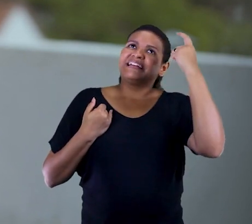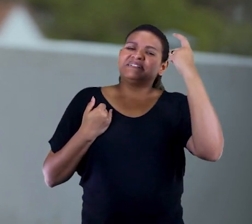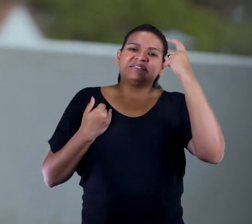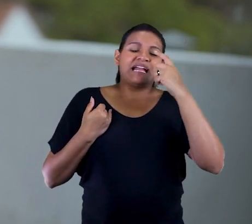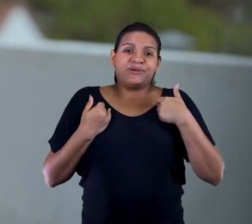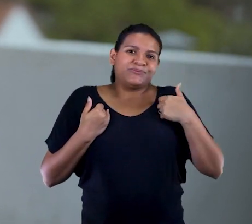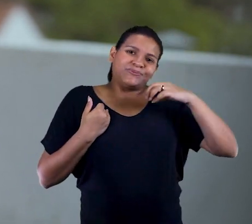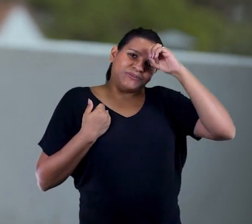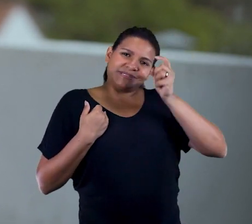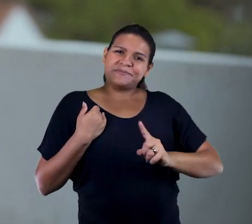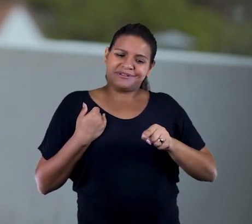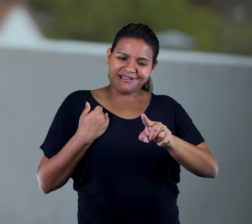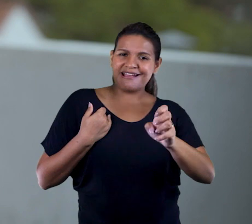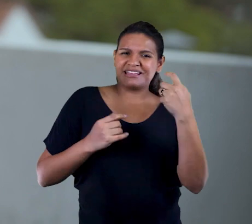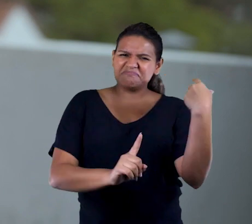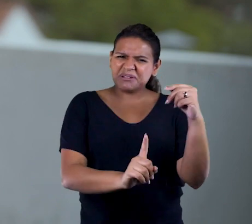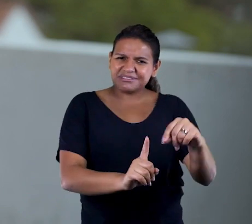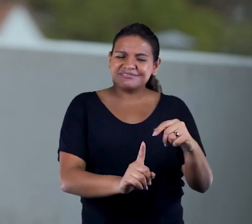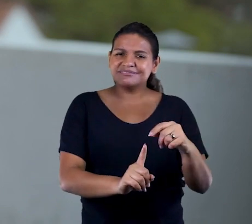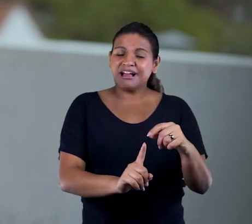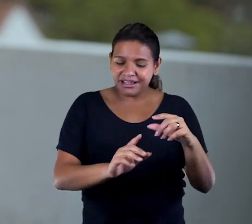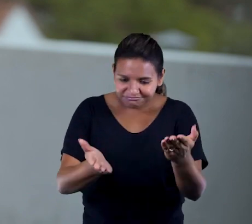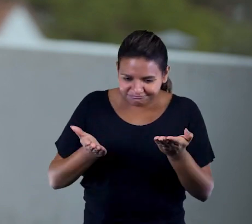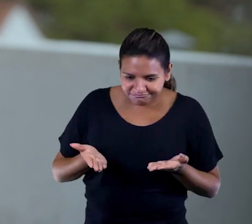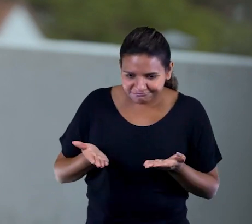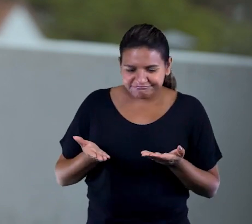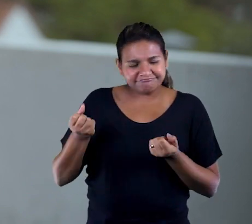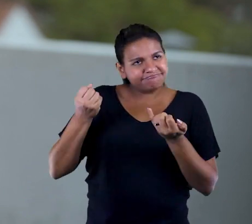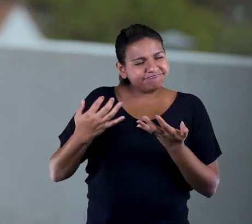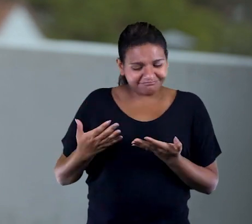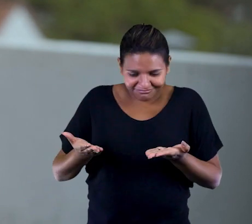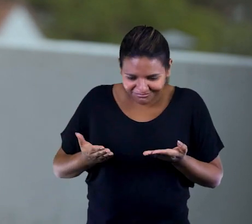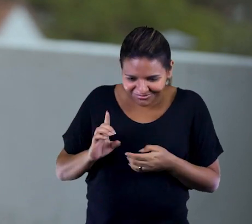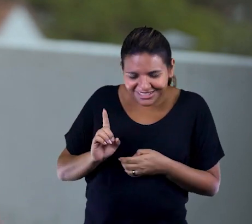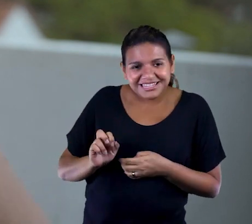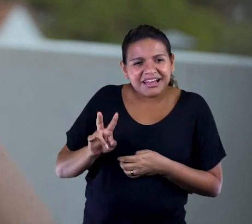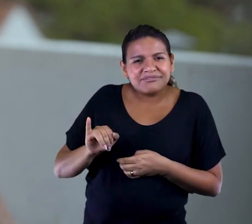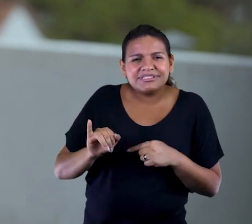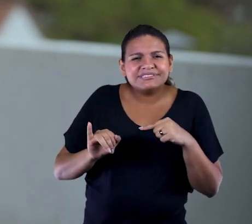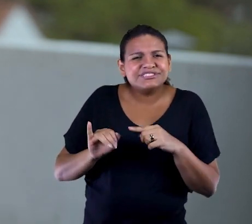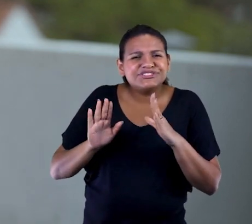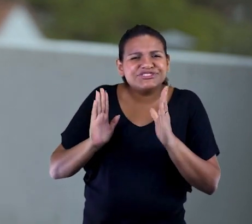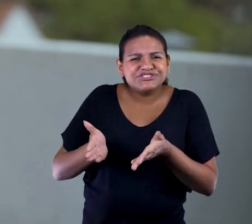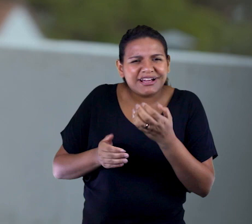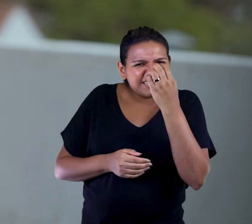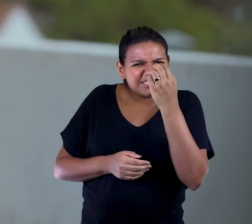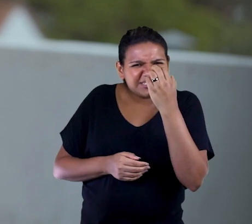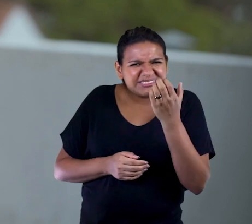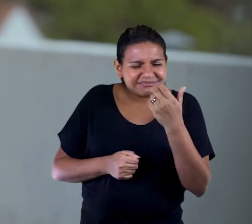parece que foi muito mais aquele amor. Quando ela apareceu com o Davi veio todo